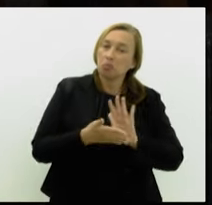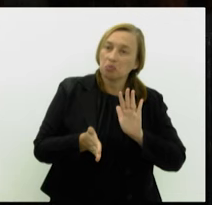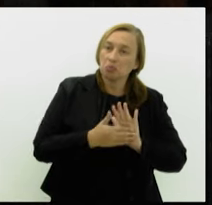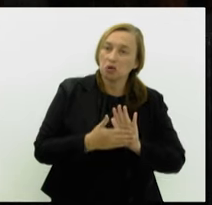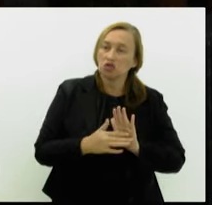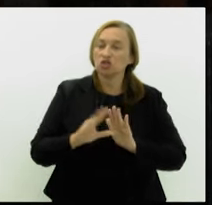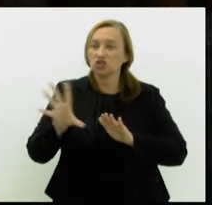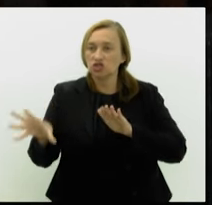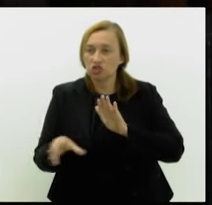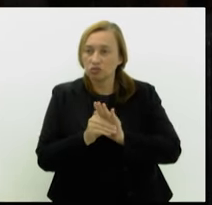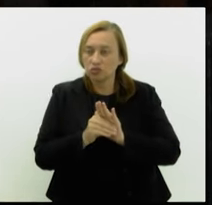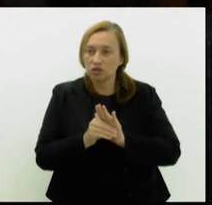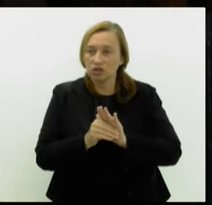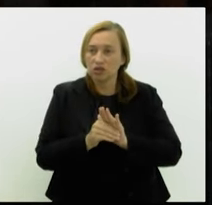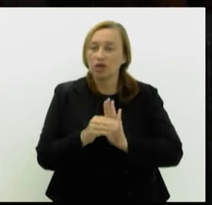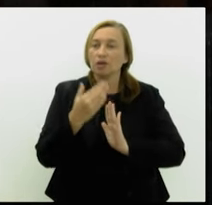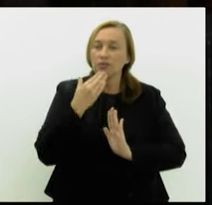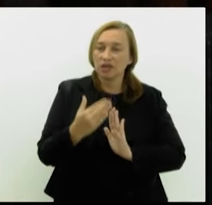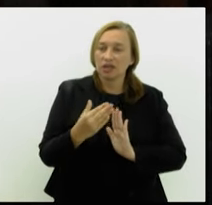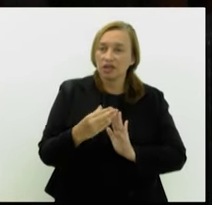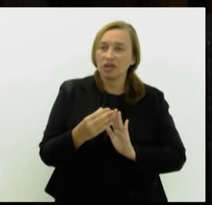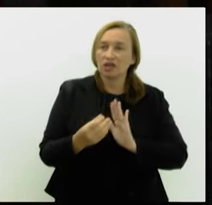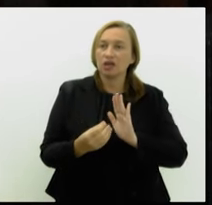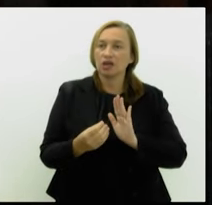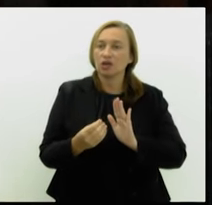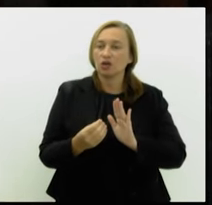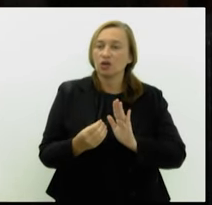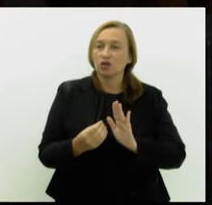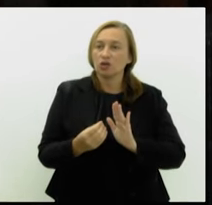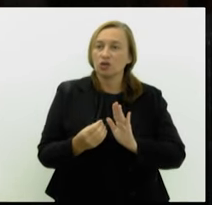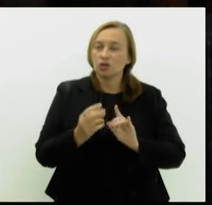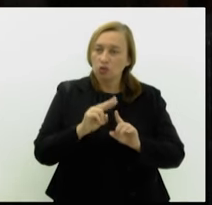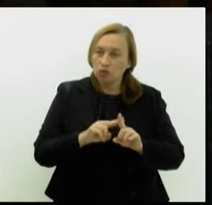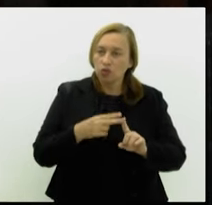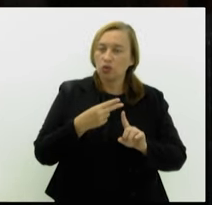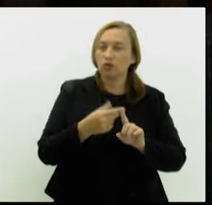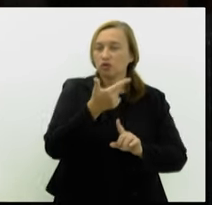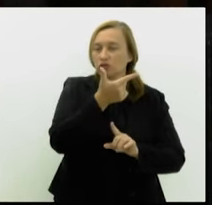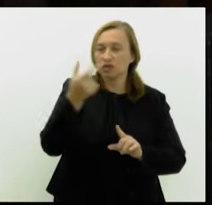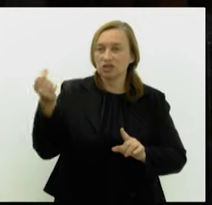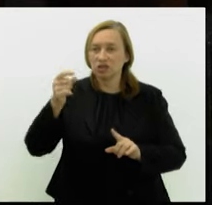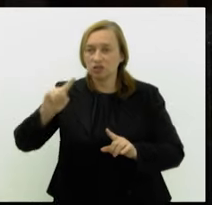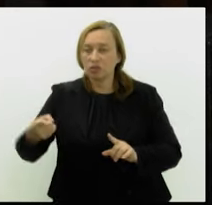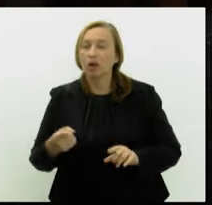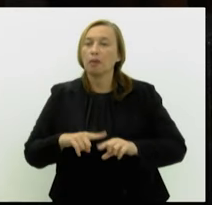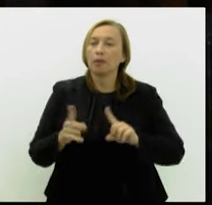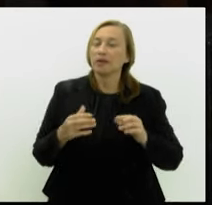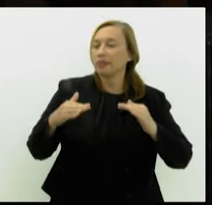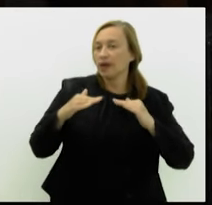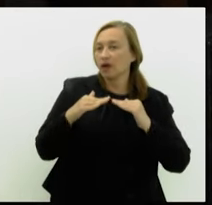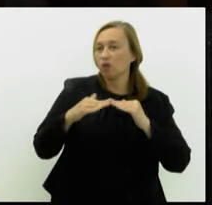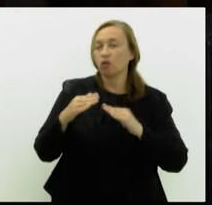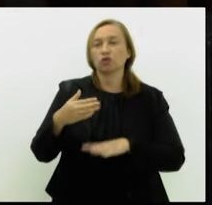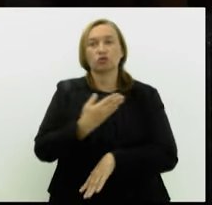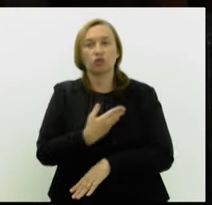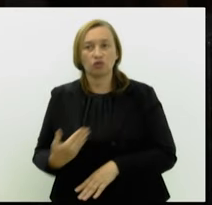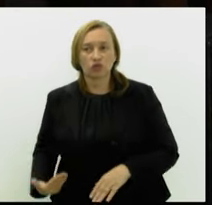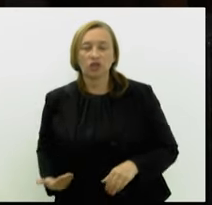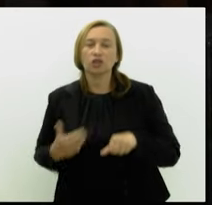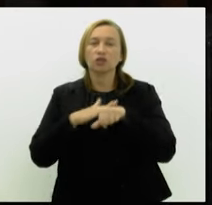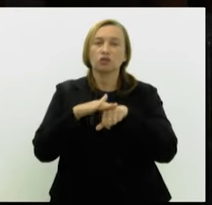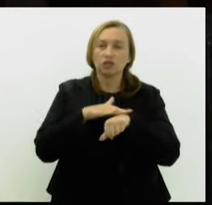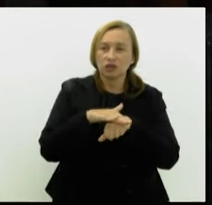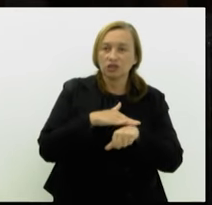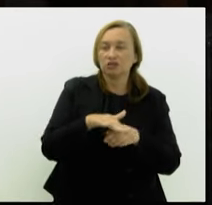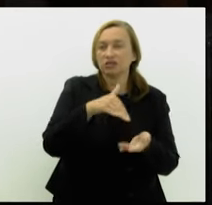para sugerir um aumento para 200 mil. Mas, em acordo com o governo, conversando com o secretário